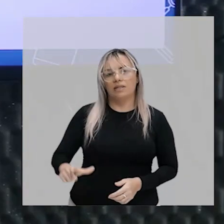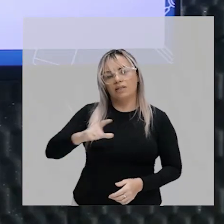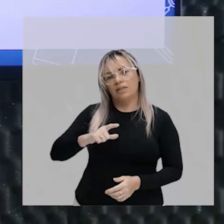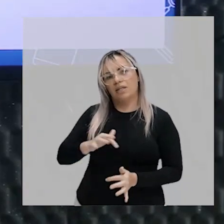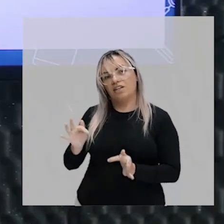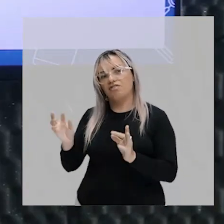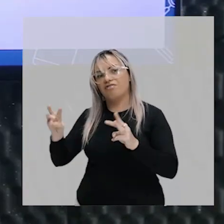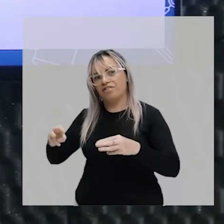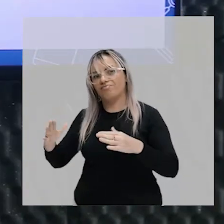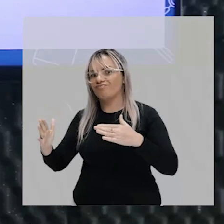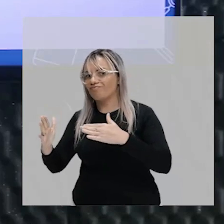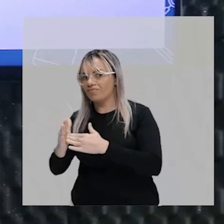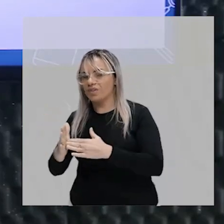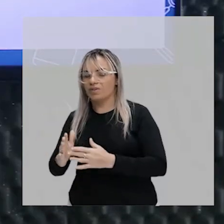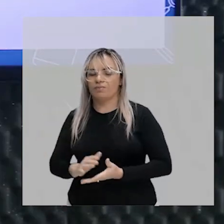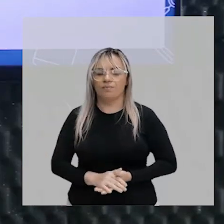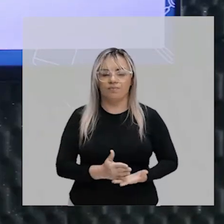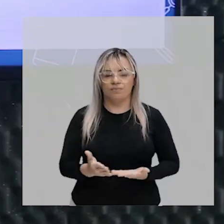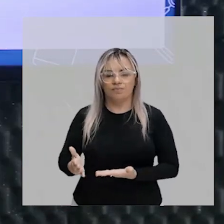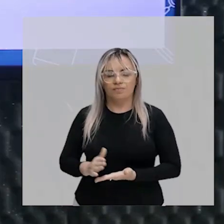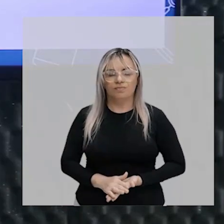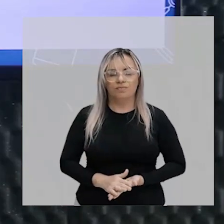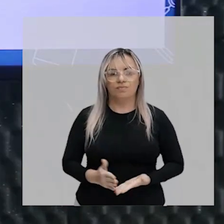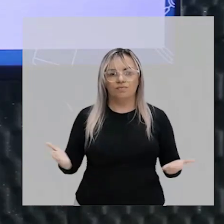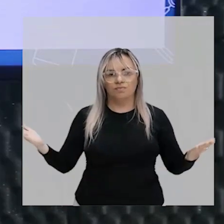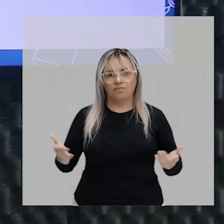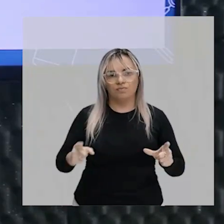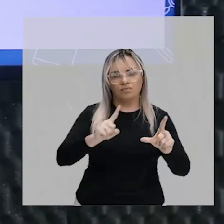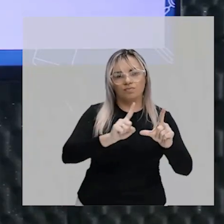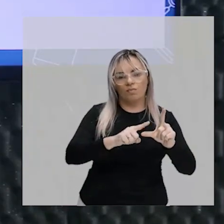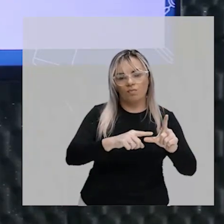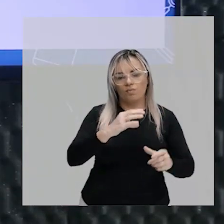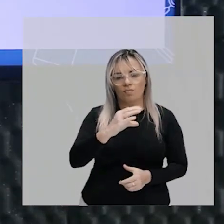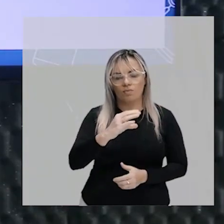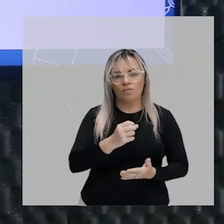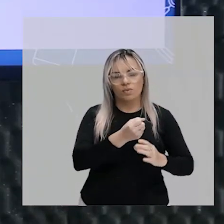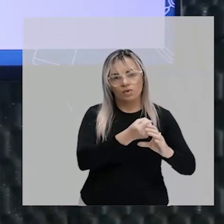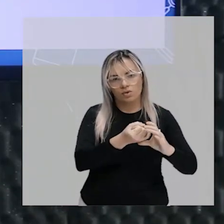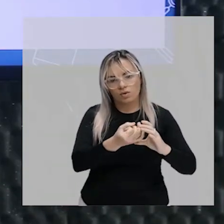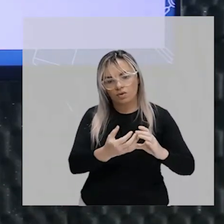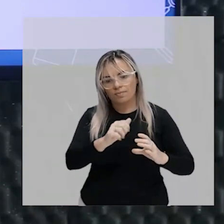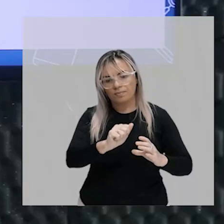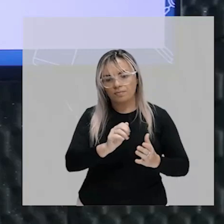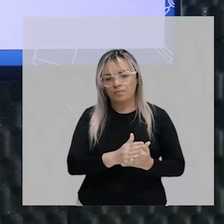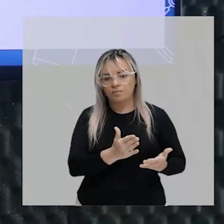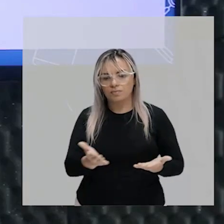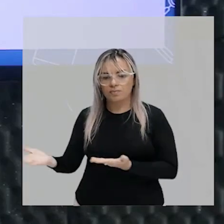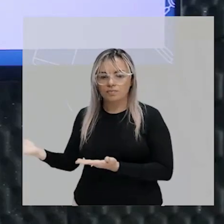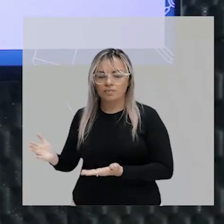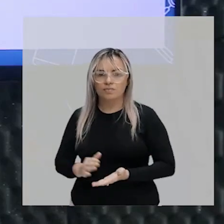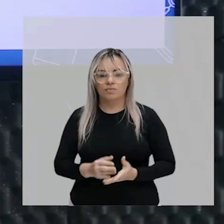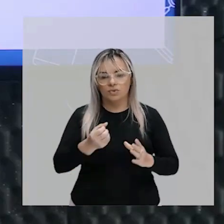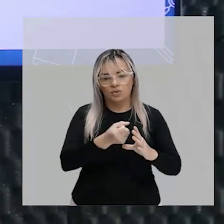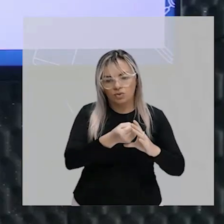passamos agora para a próxima letra com na letra C né os temos o conjunto A e esse conjunto é o conjunto dos